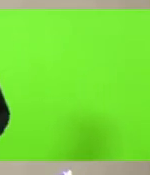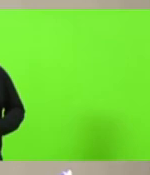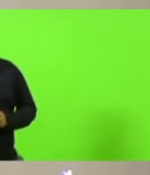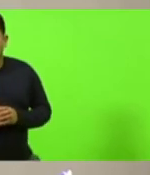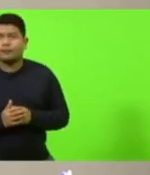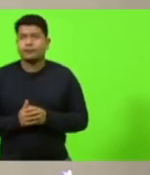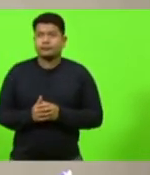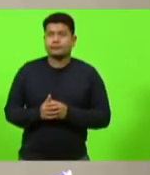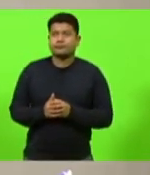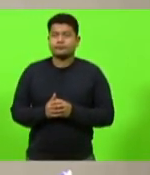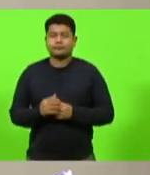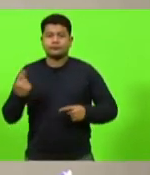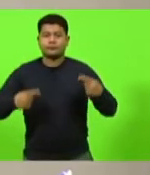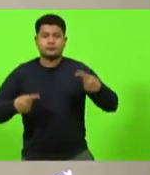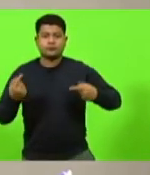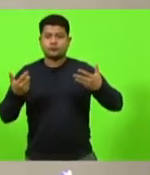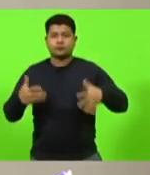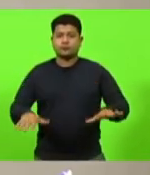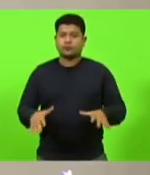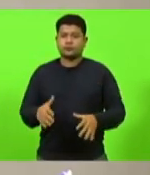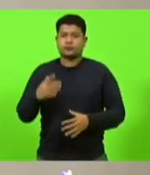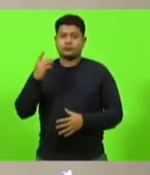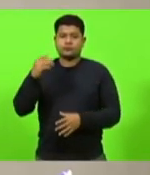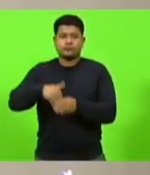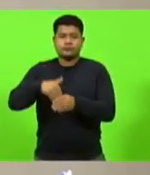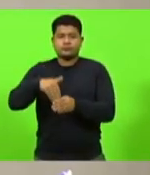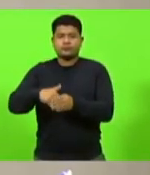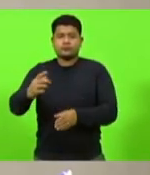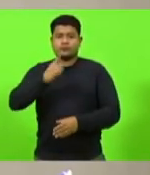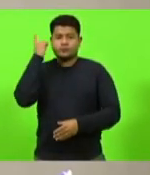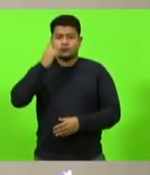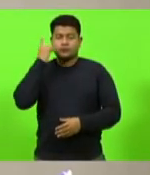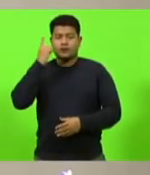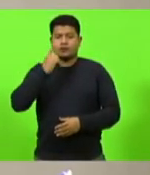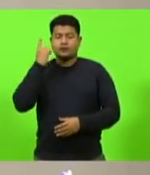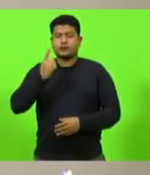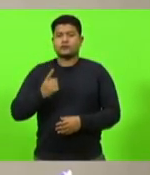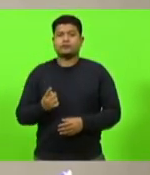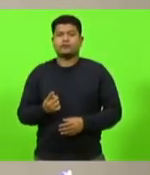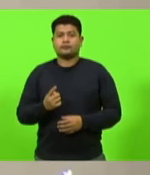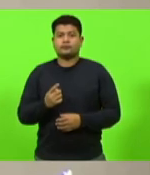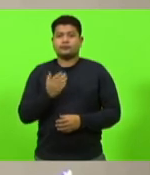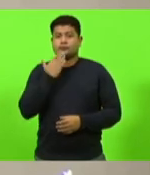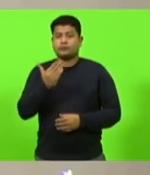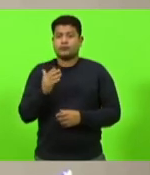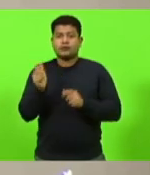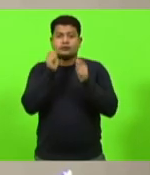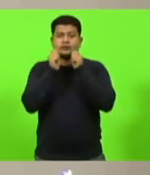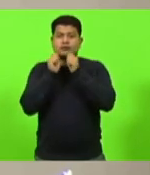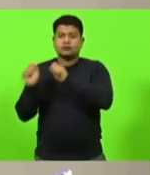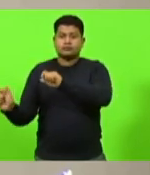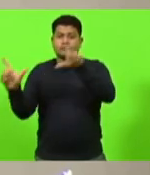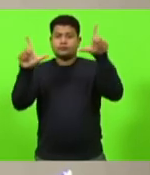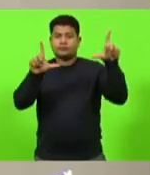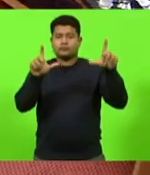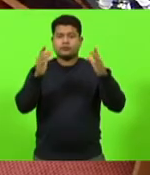não havendo quem queira discutir, em votação, peço assessoria que abra o painel para que os senhores e senhoras deputados possam exercer seu direito de